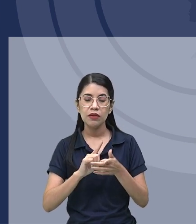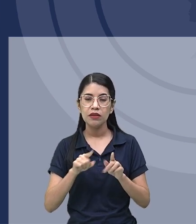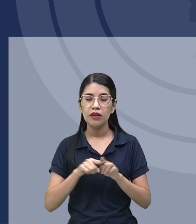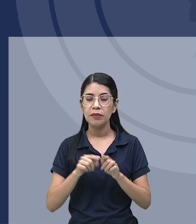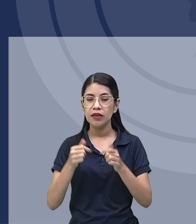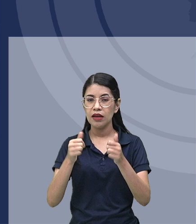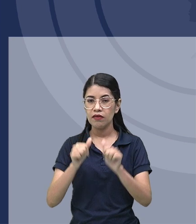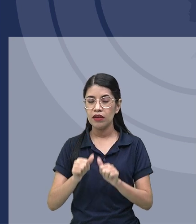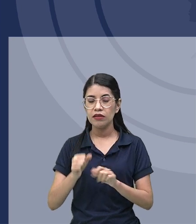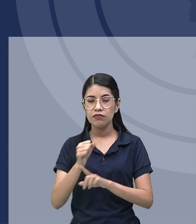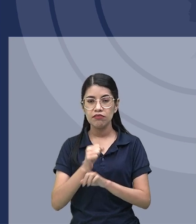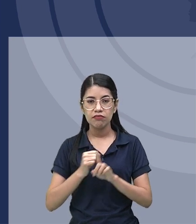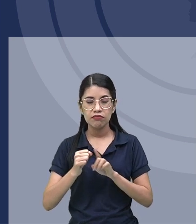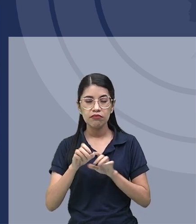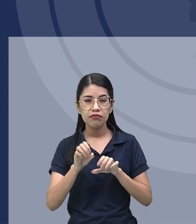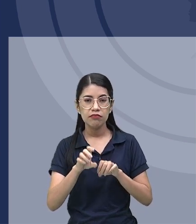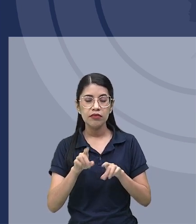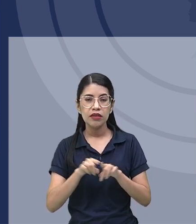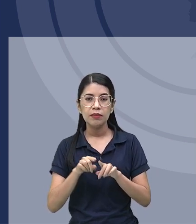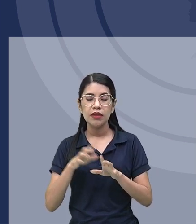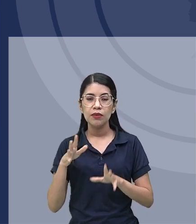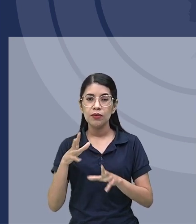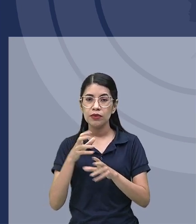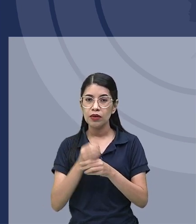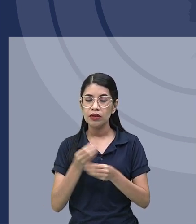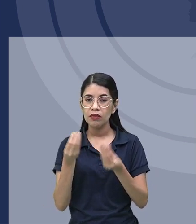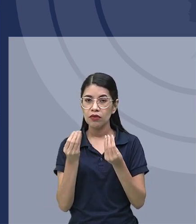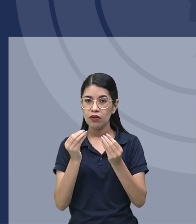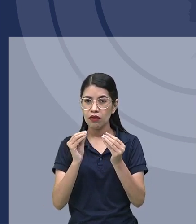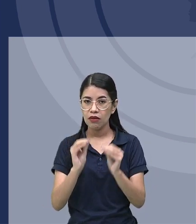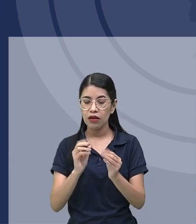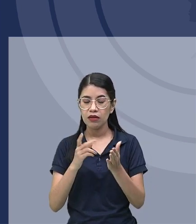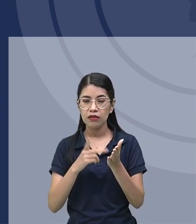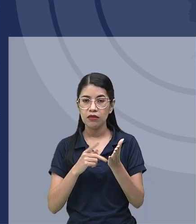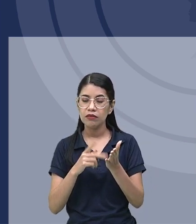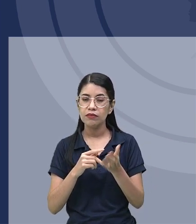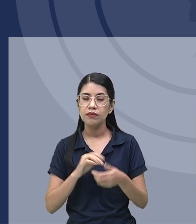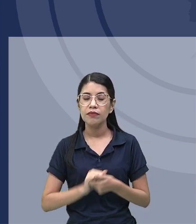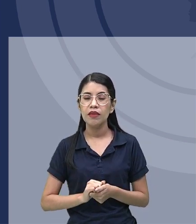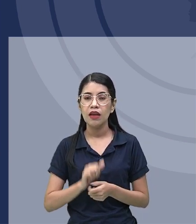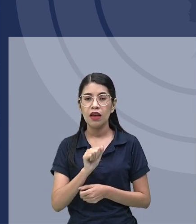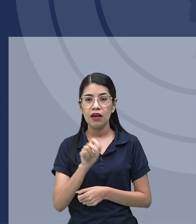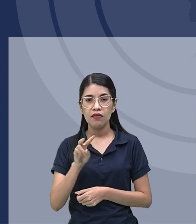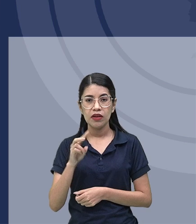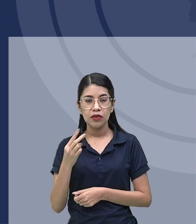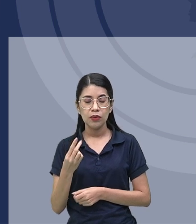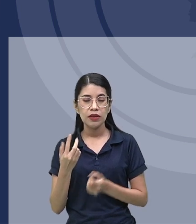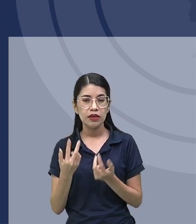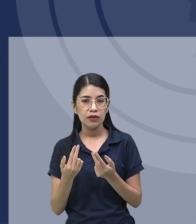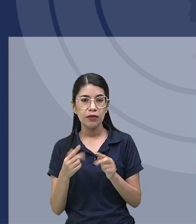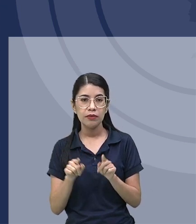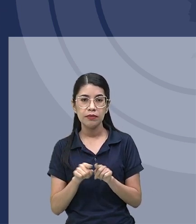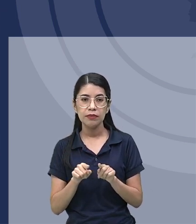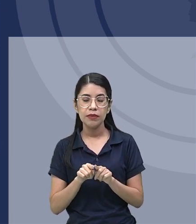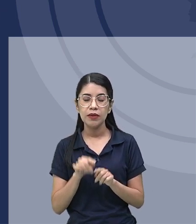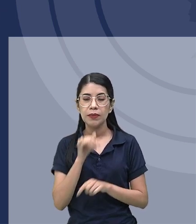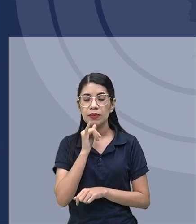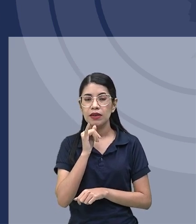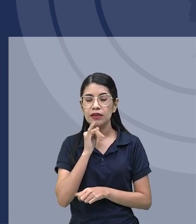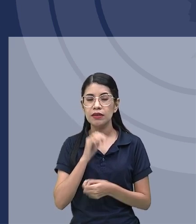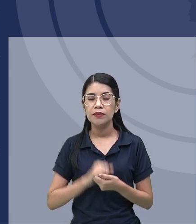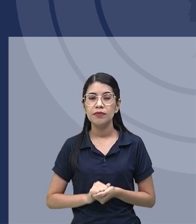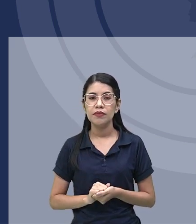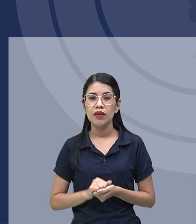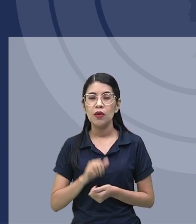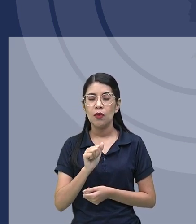socioeducativa. Então, o total é colocado aqui. A V2, a mesma coisa. Vamos supor que temos aqui um aluno, ó,